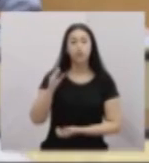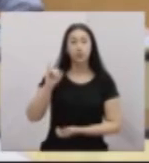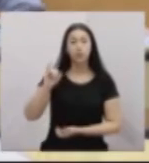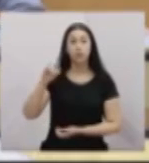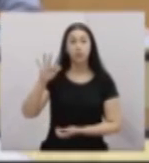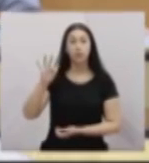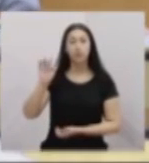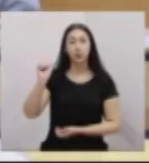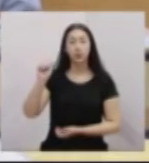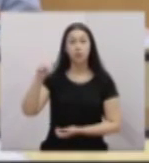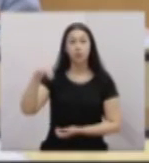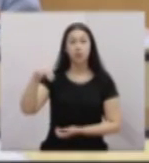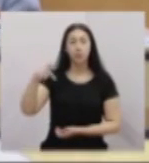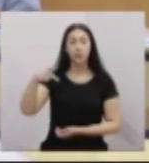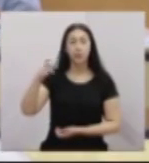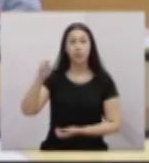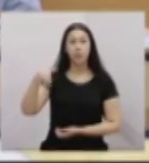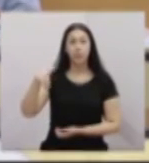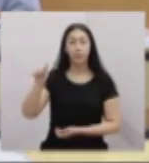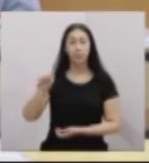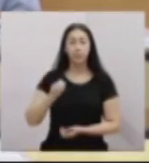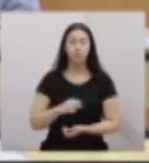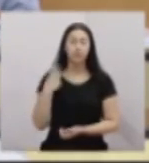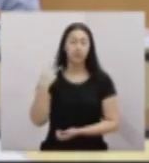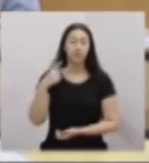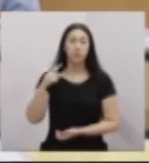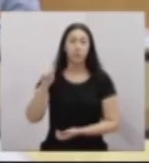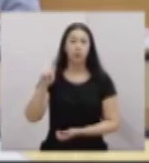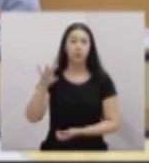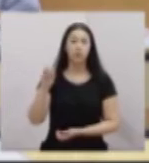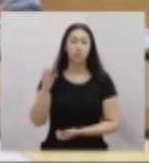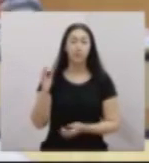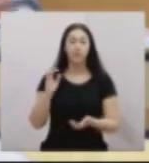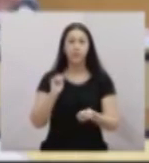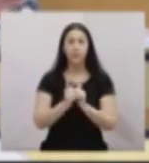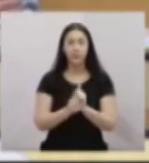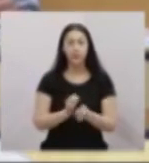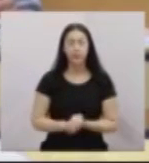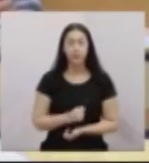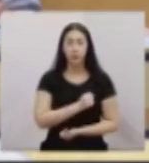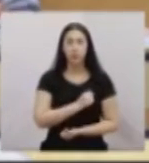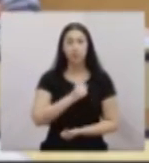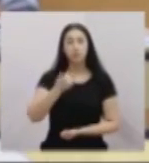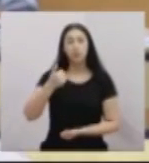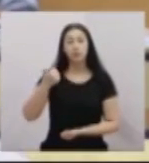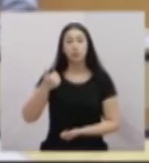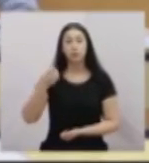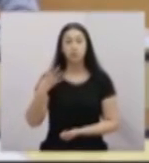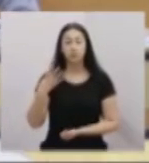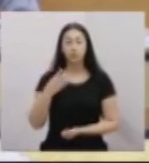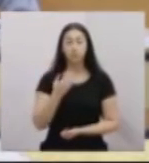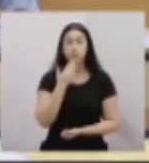Itapema, em Jacareí. Autoria, vereador Paulinho do Esporte. Requerimento 114, a EDP, para que proceda a poda